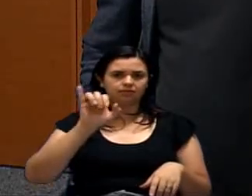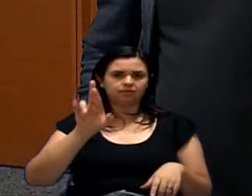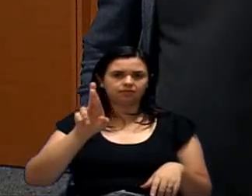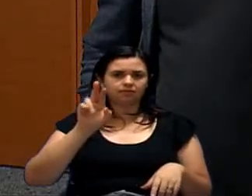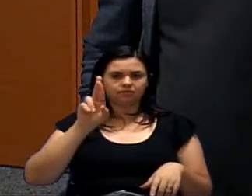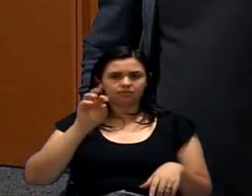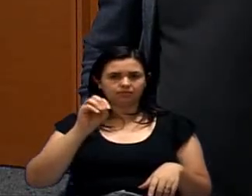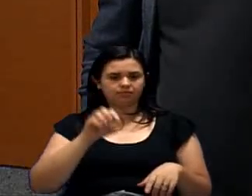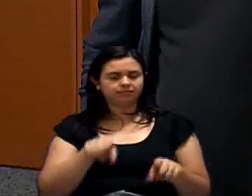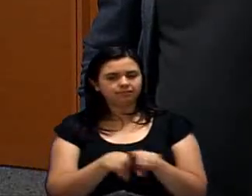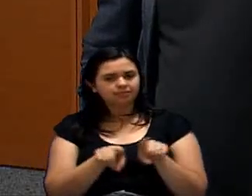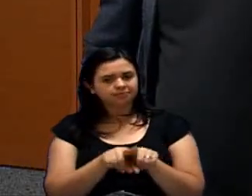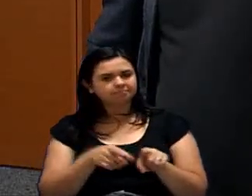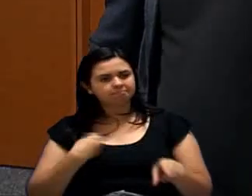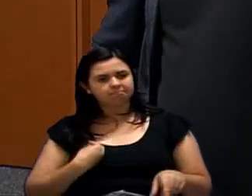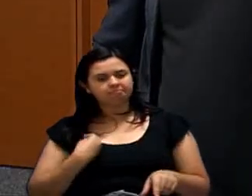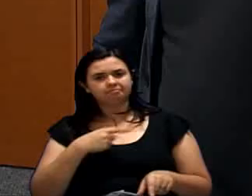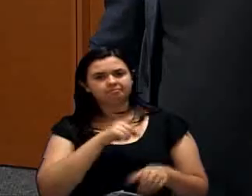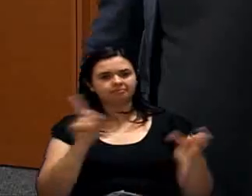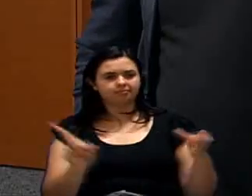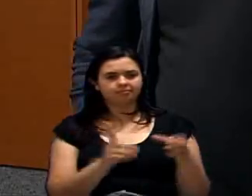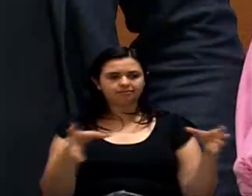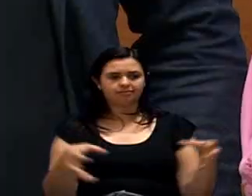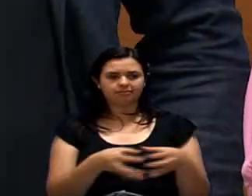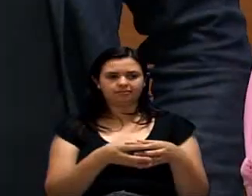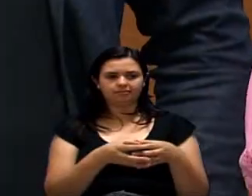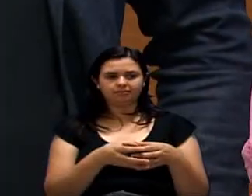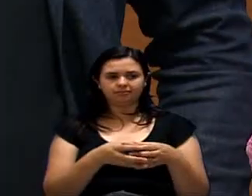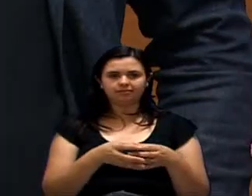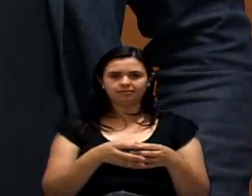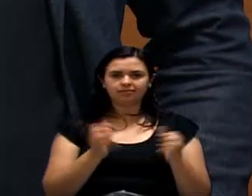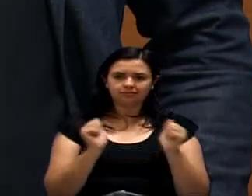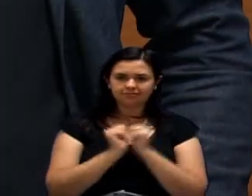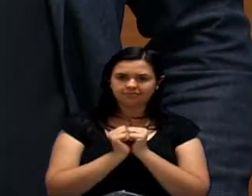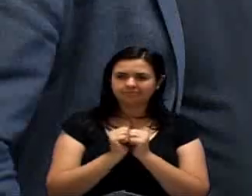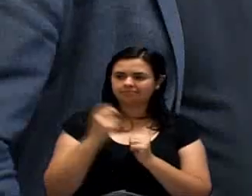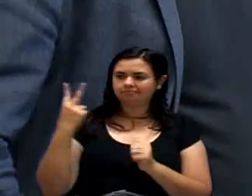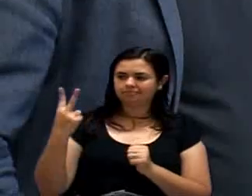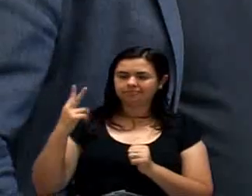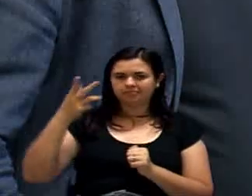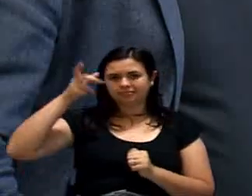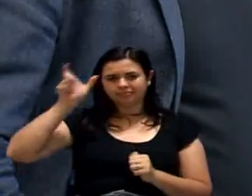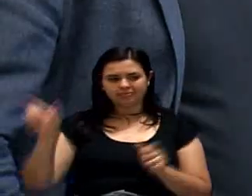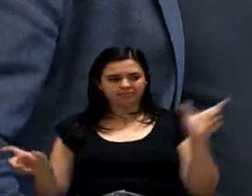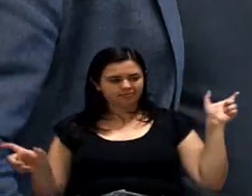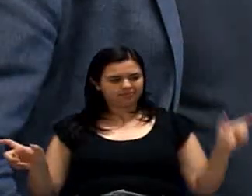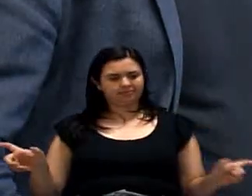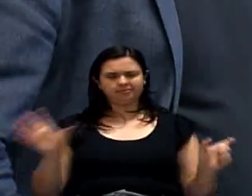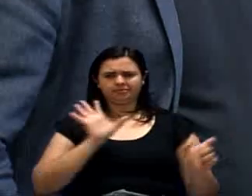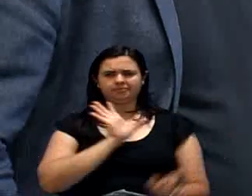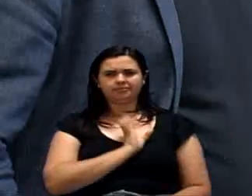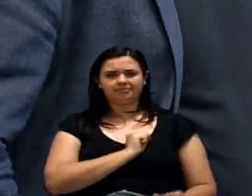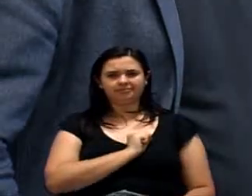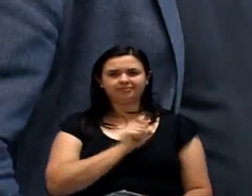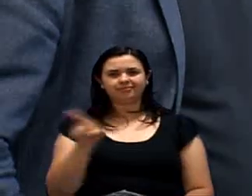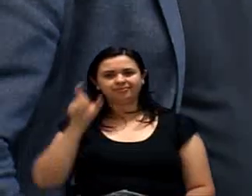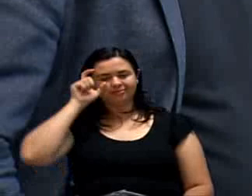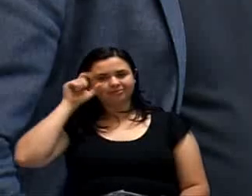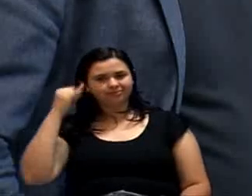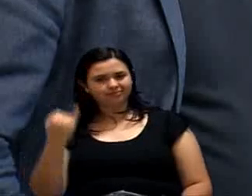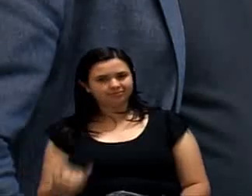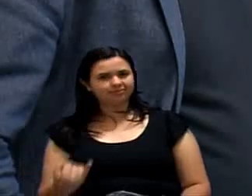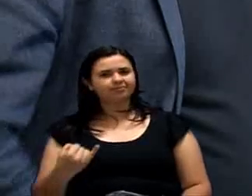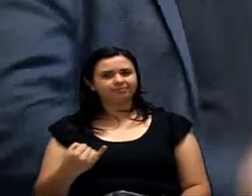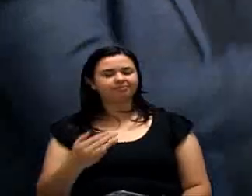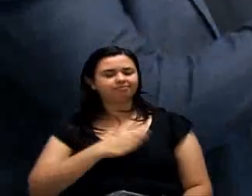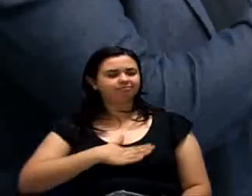ali. E aqui, outra vez, estou entre duas pessoas que eu amo. A Yara é formidável, uma mulher garruda, que eu sou fã dela desde